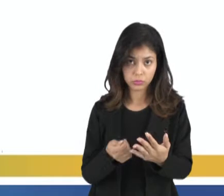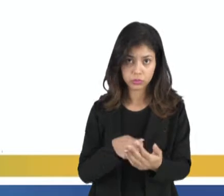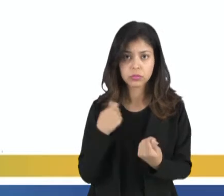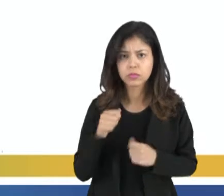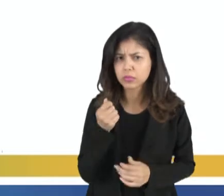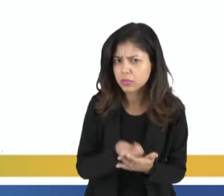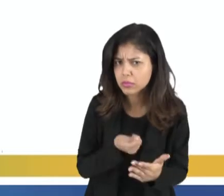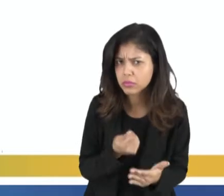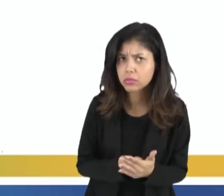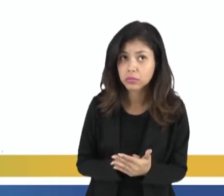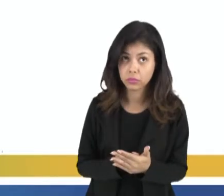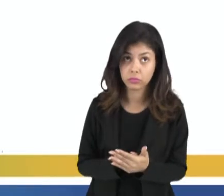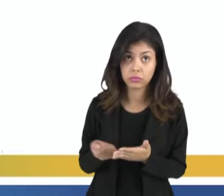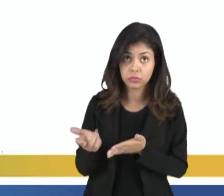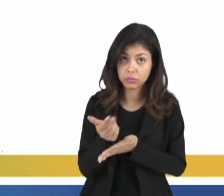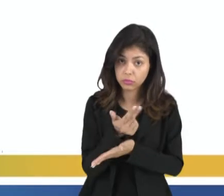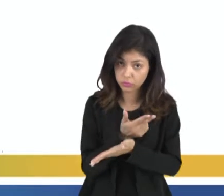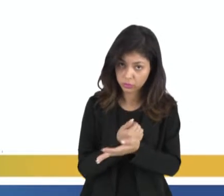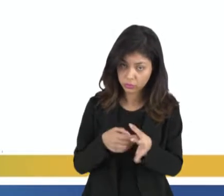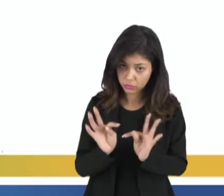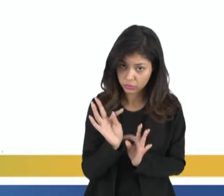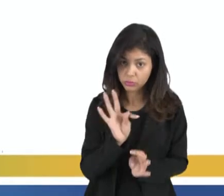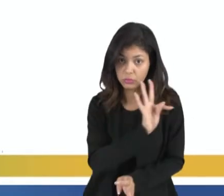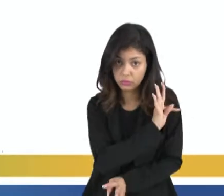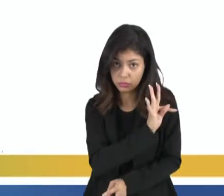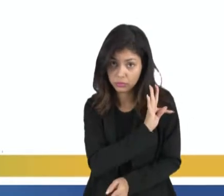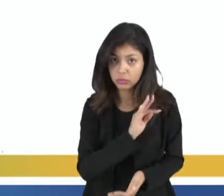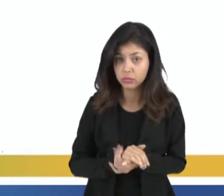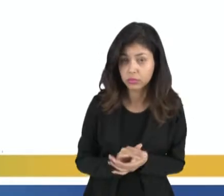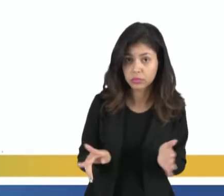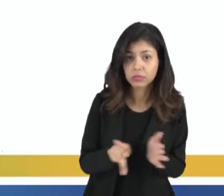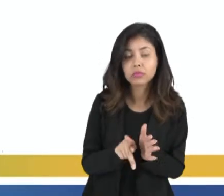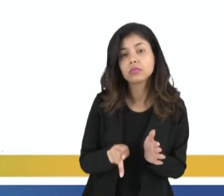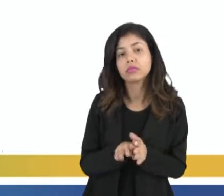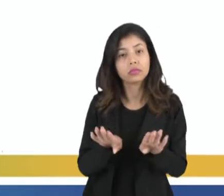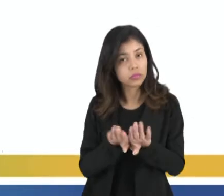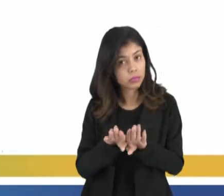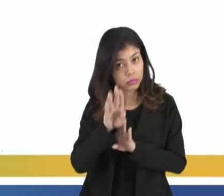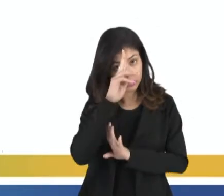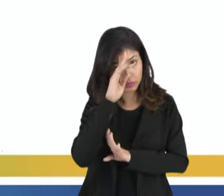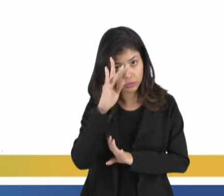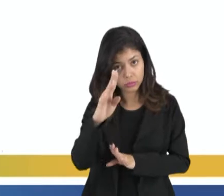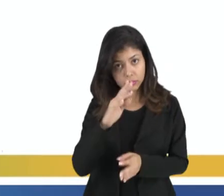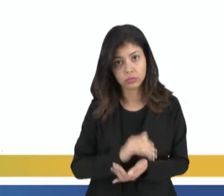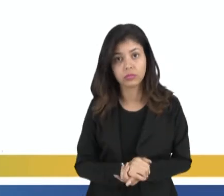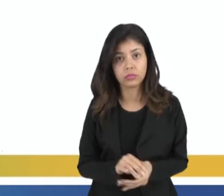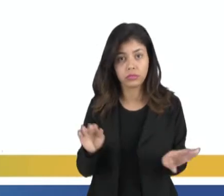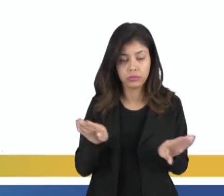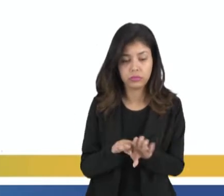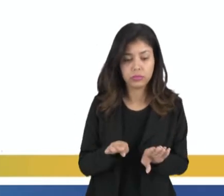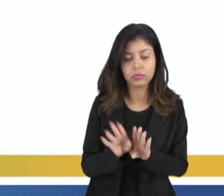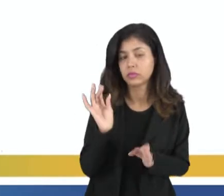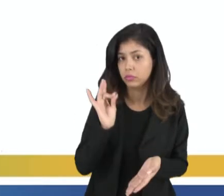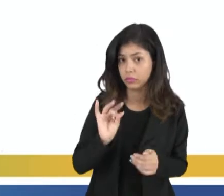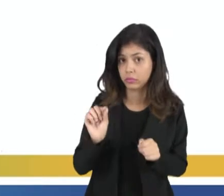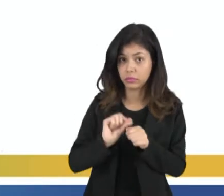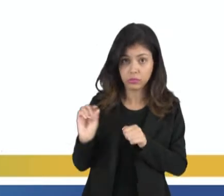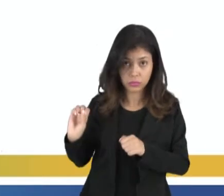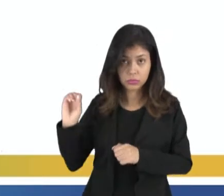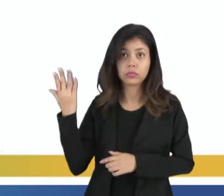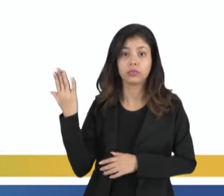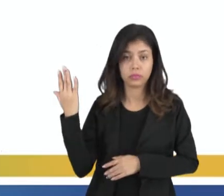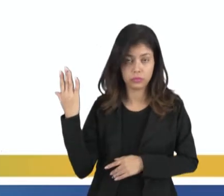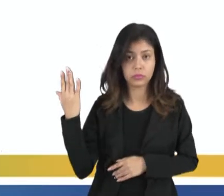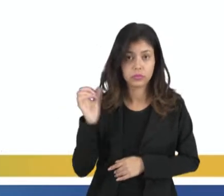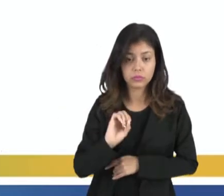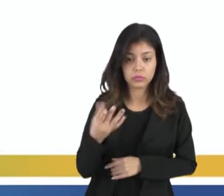quê? Arte, técnica e imaginação, tá certo? Enfim, a narração ela consiste no relato de